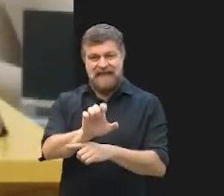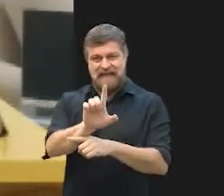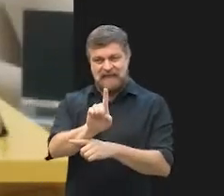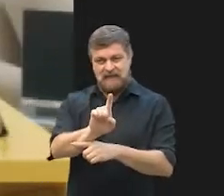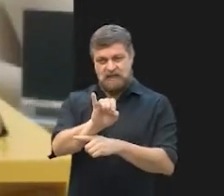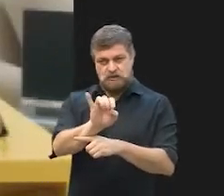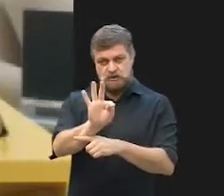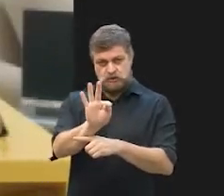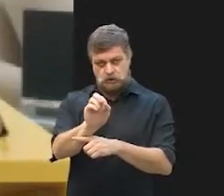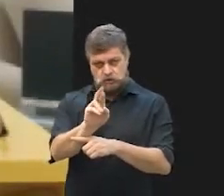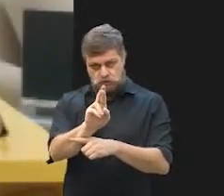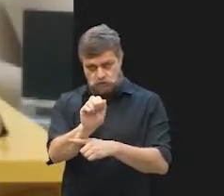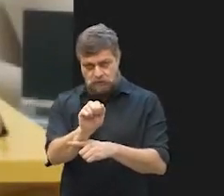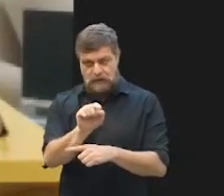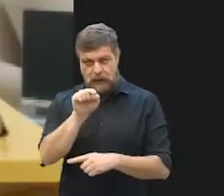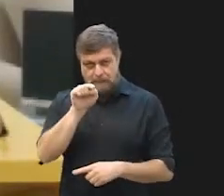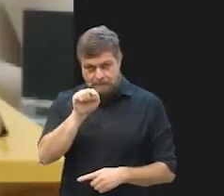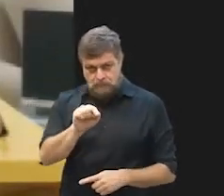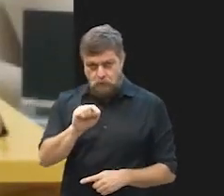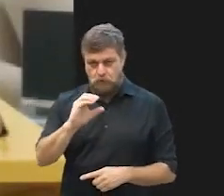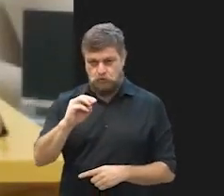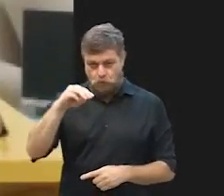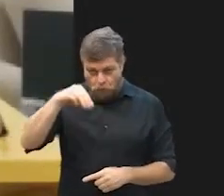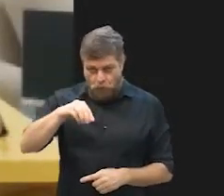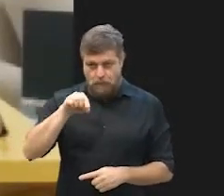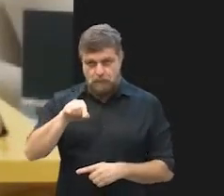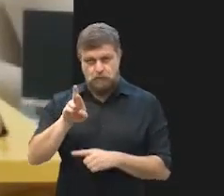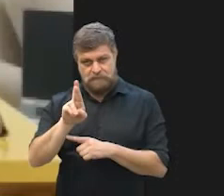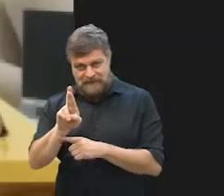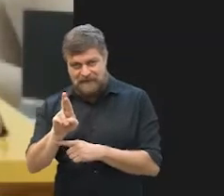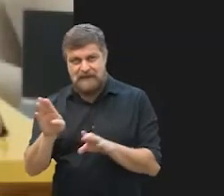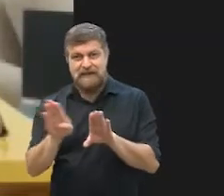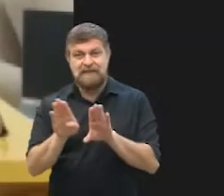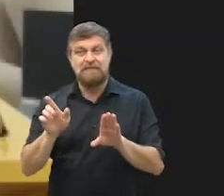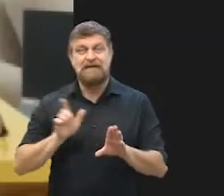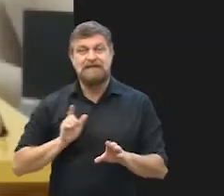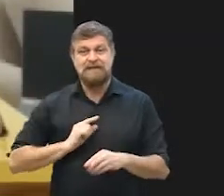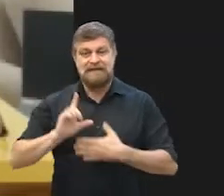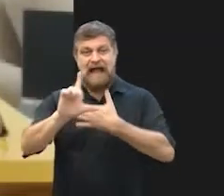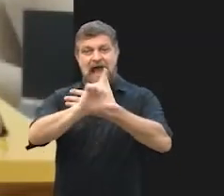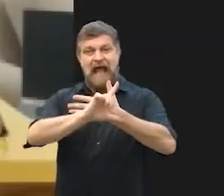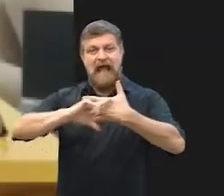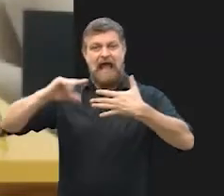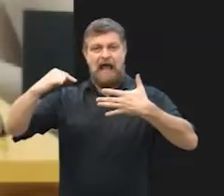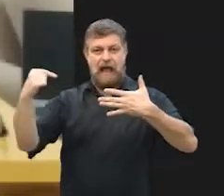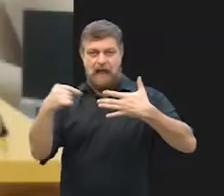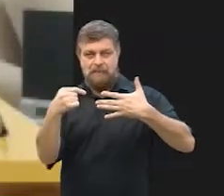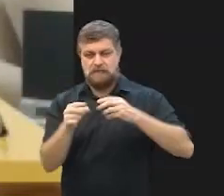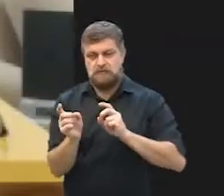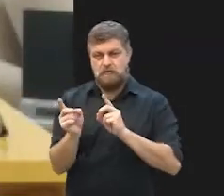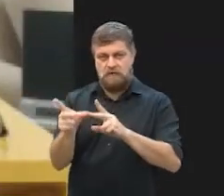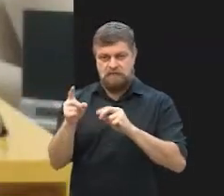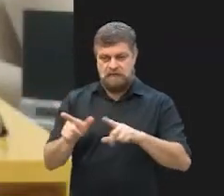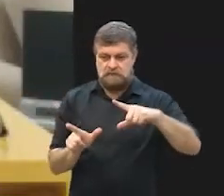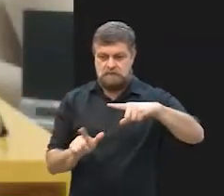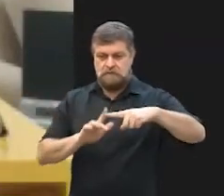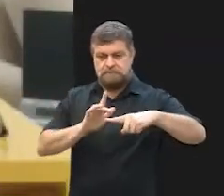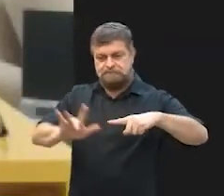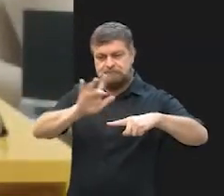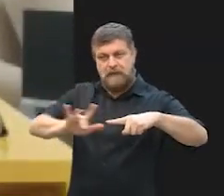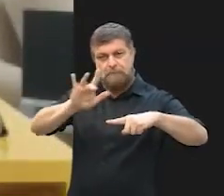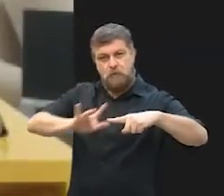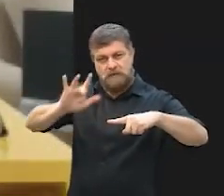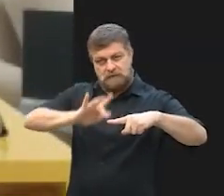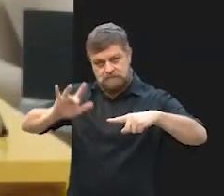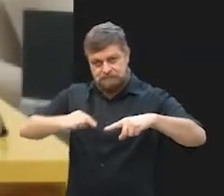POD, editora.com.br. Ele também está à venda na Amazon, mas apenas no formato e-book.